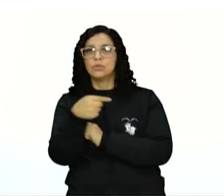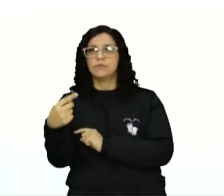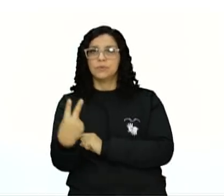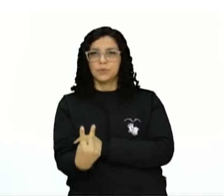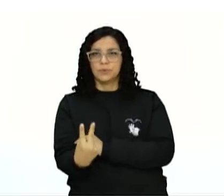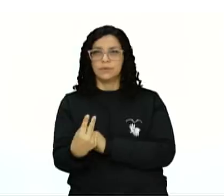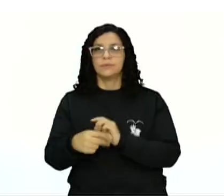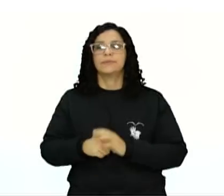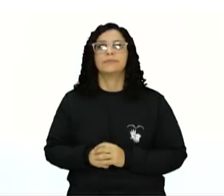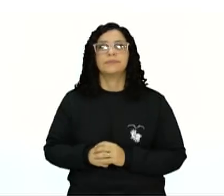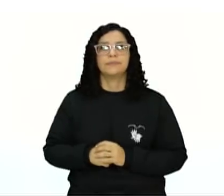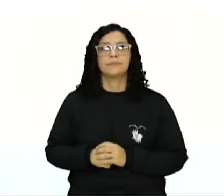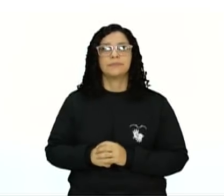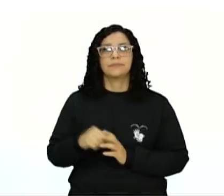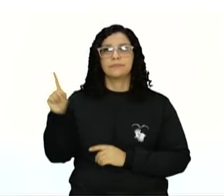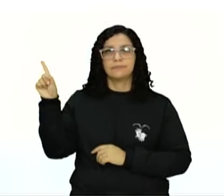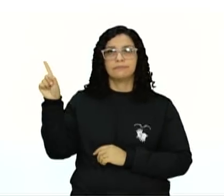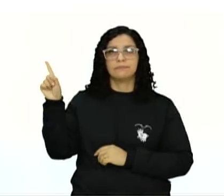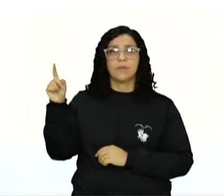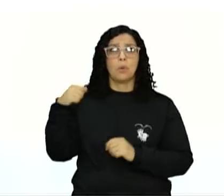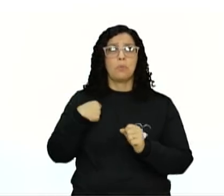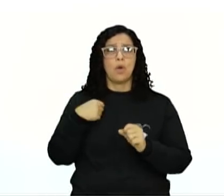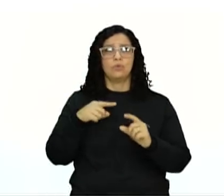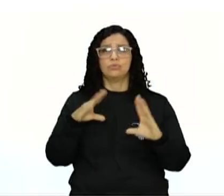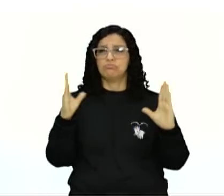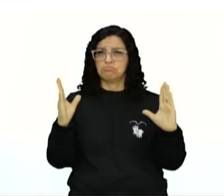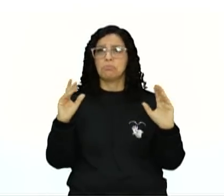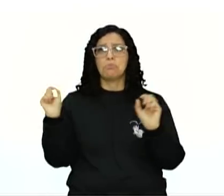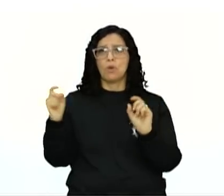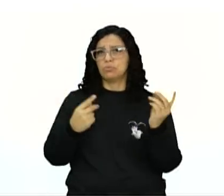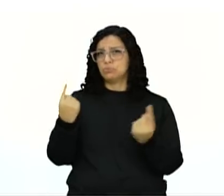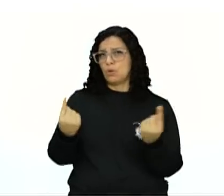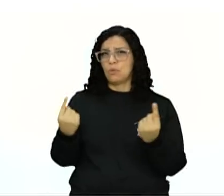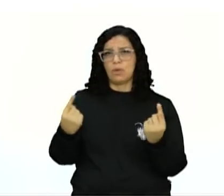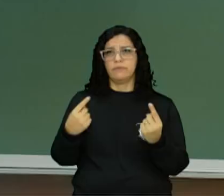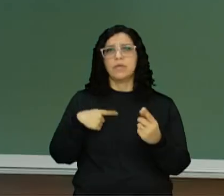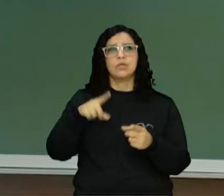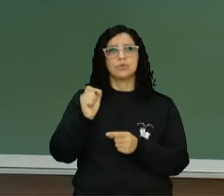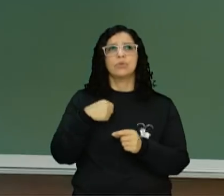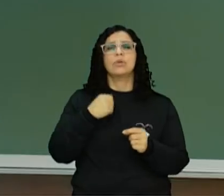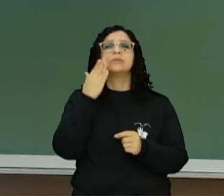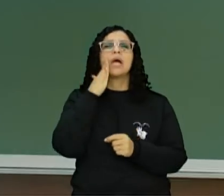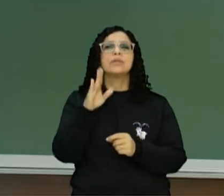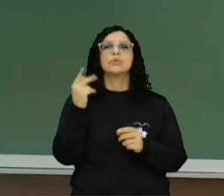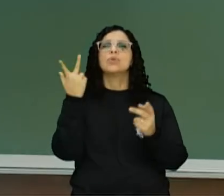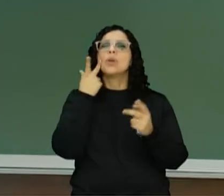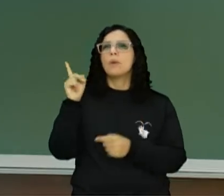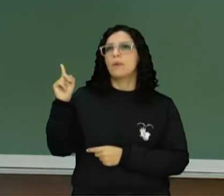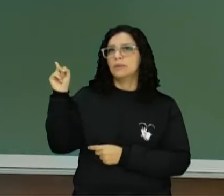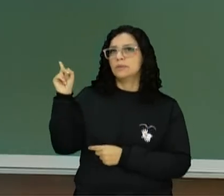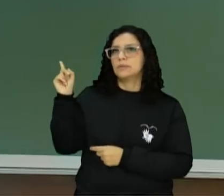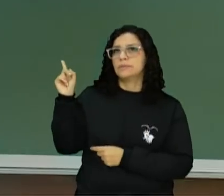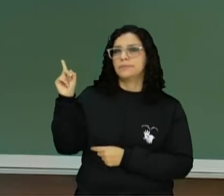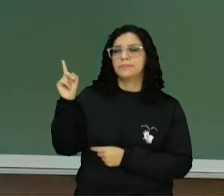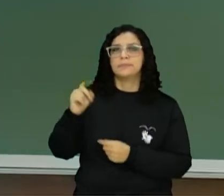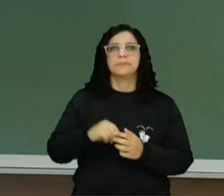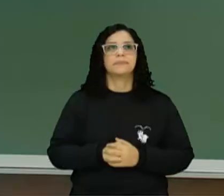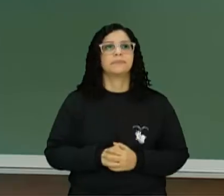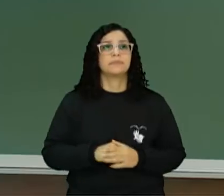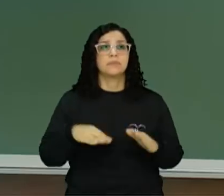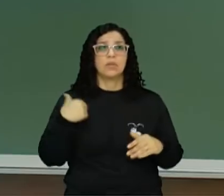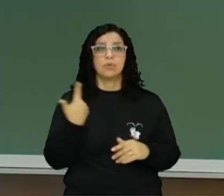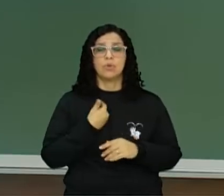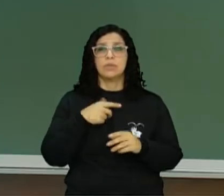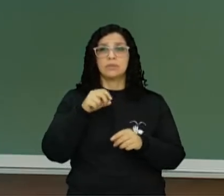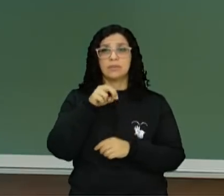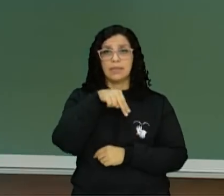termos dividido por 2. Veja que tanto faz, se eu quiser deixar assim também pode, tá? Mas nós vamos encontrar no geral a fórmula escrita dessa maneira. Então, a